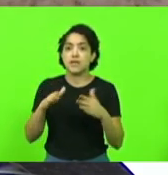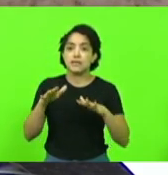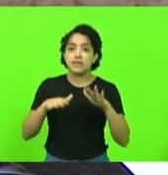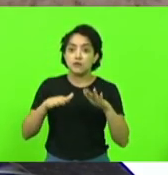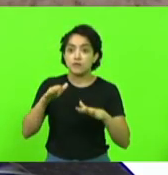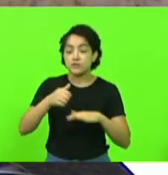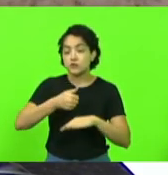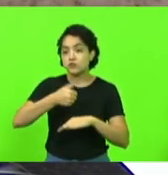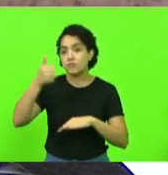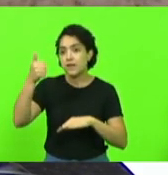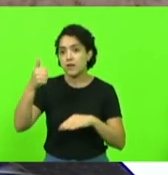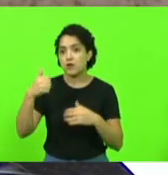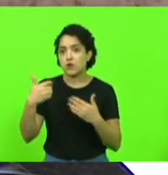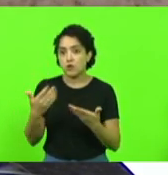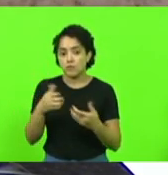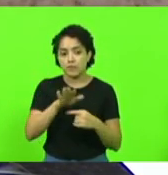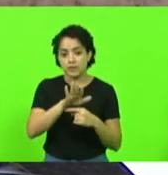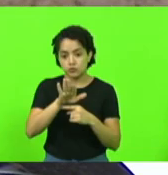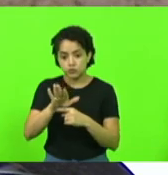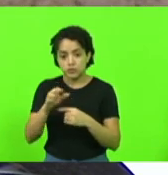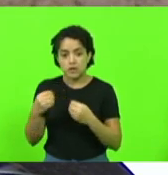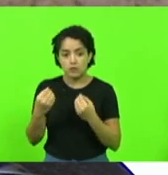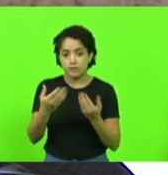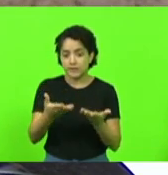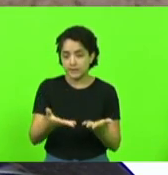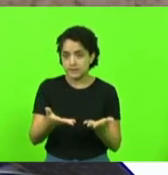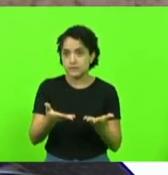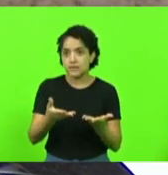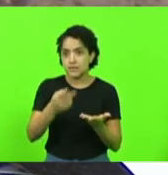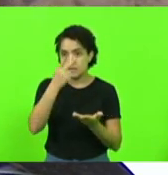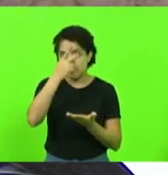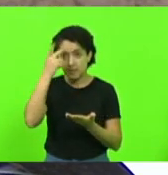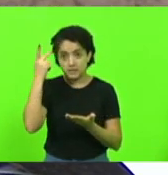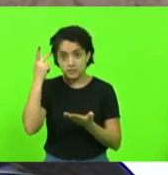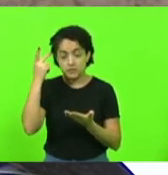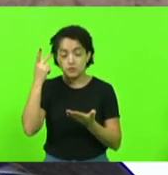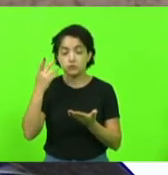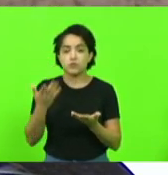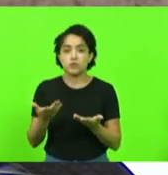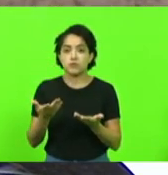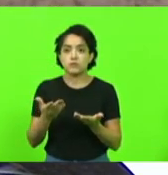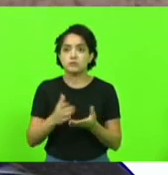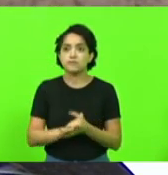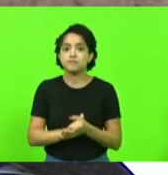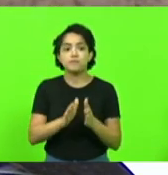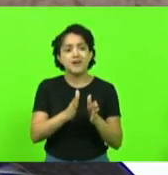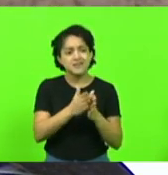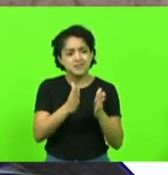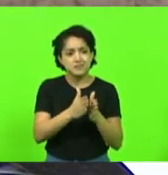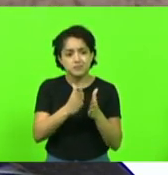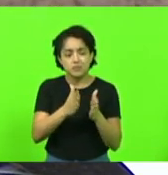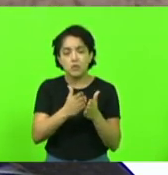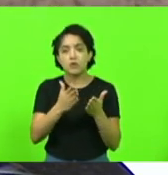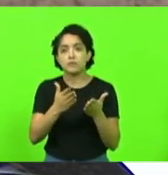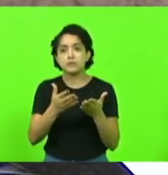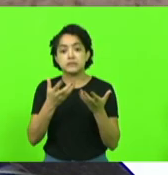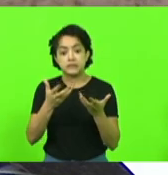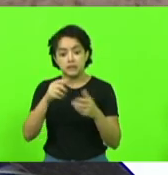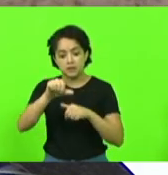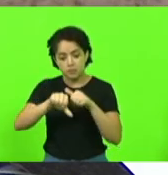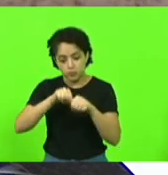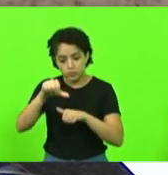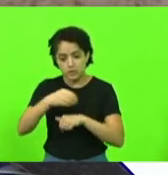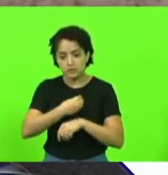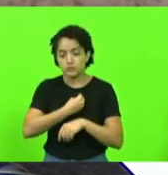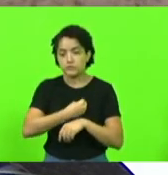melhor caminho para conseguirmos oferecer para as pessoas em situação de vulnerabilidade, deixar a sua situação, encontrar